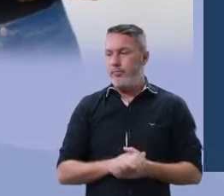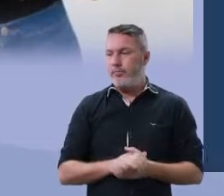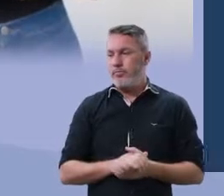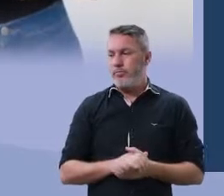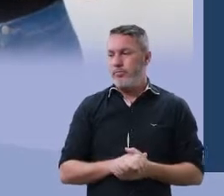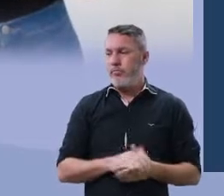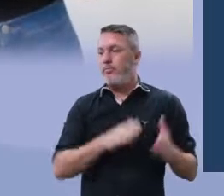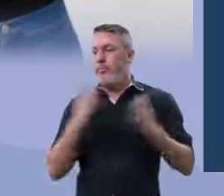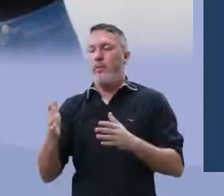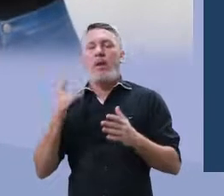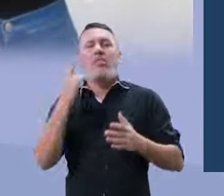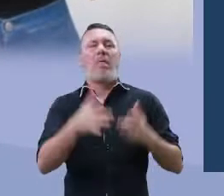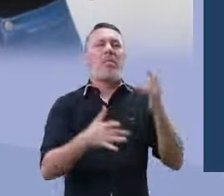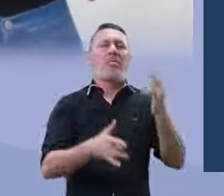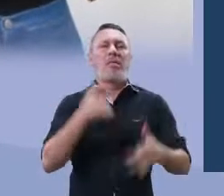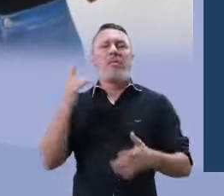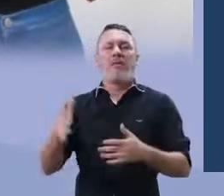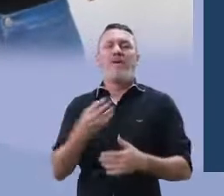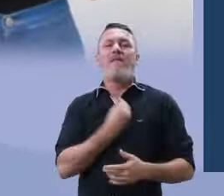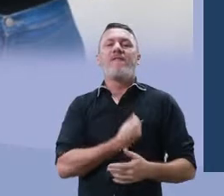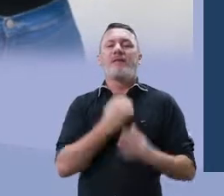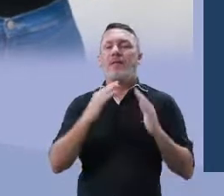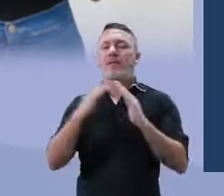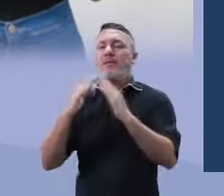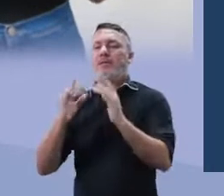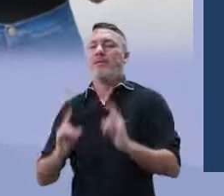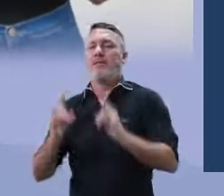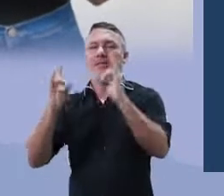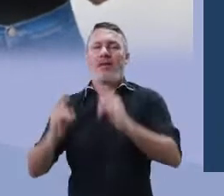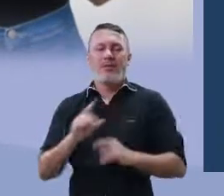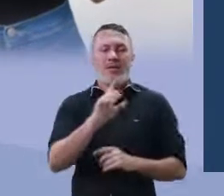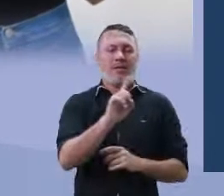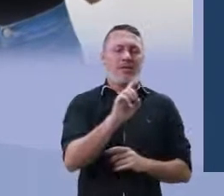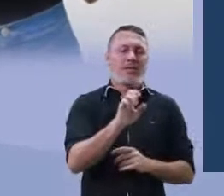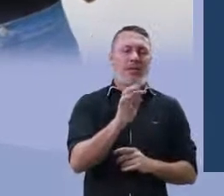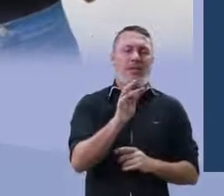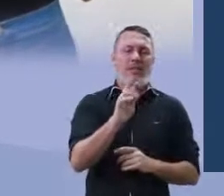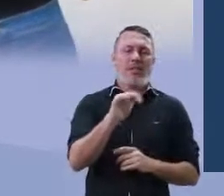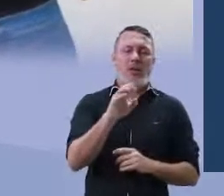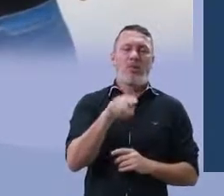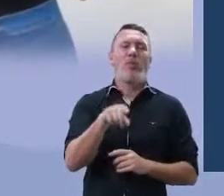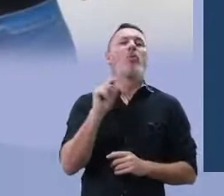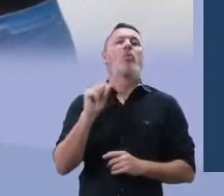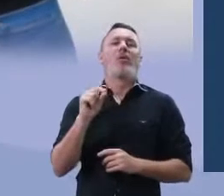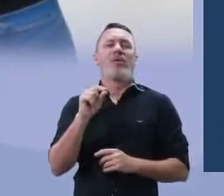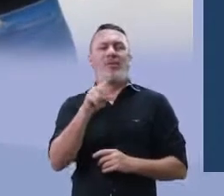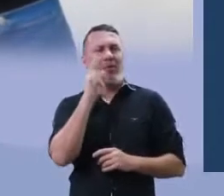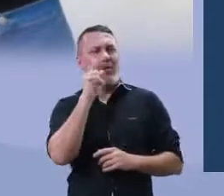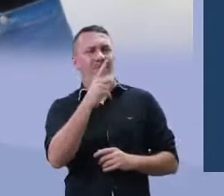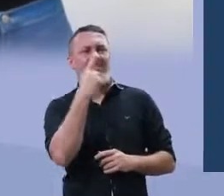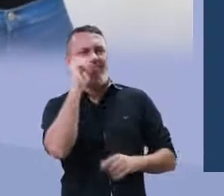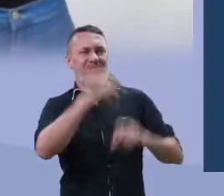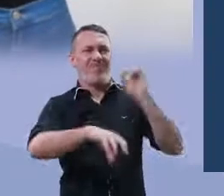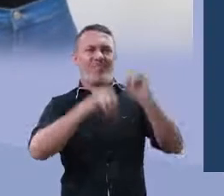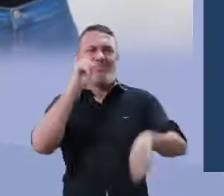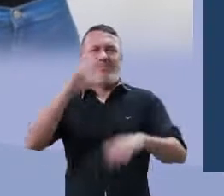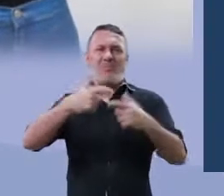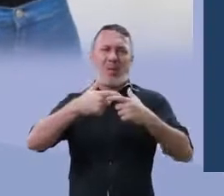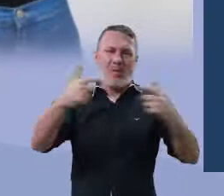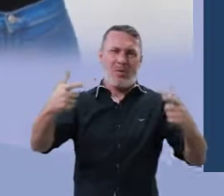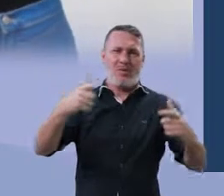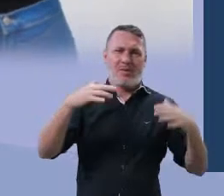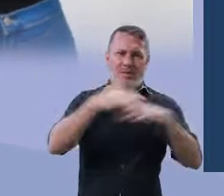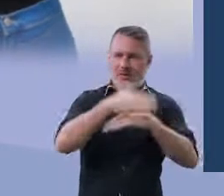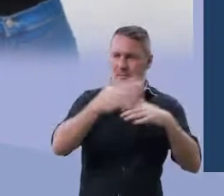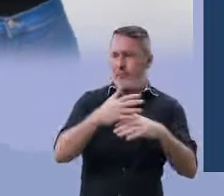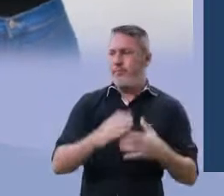da vida urbana, que é aquela fonte causadora da poluição dos solos, que é aquela produção exacerbada de lixo que a gente tem nas grandes